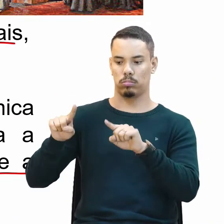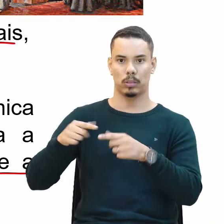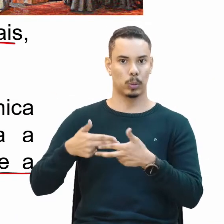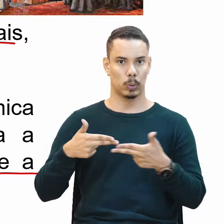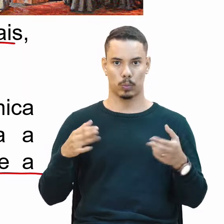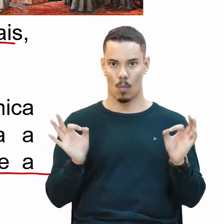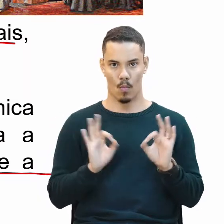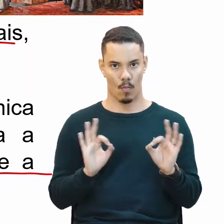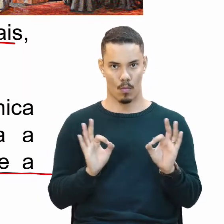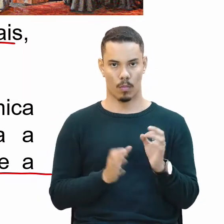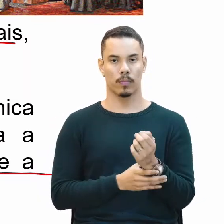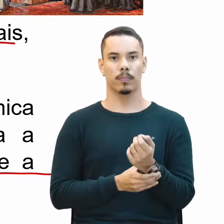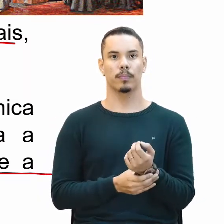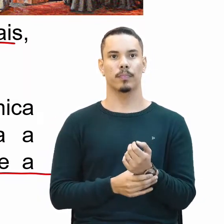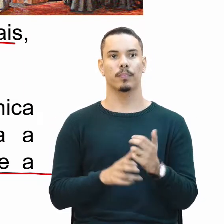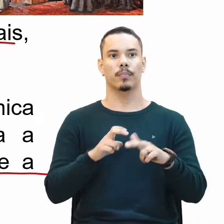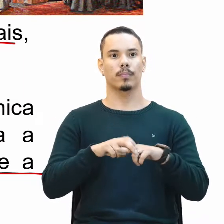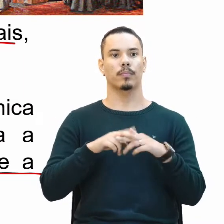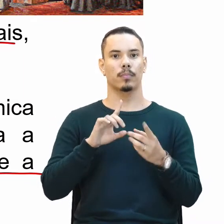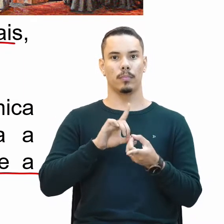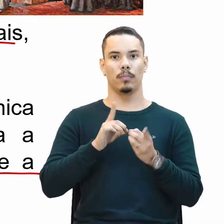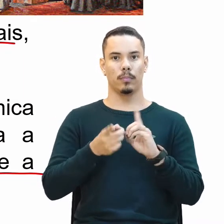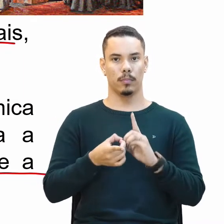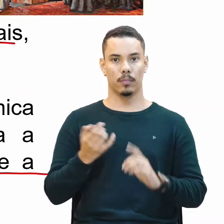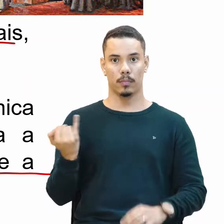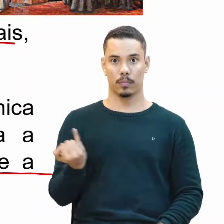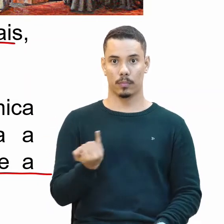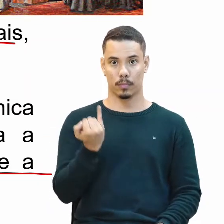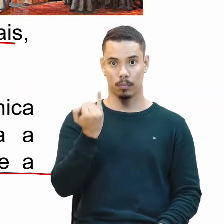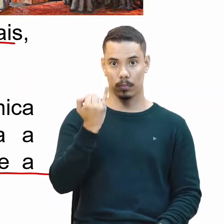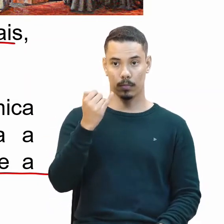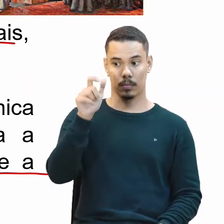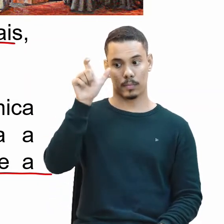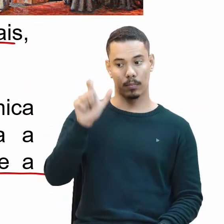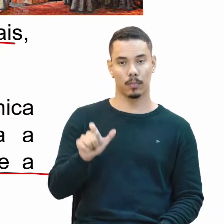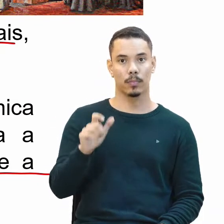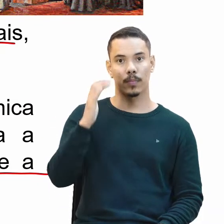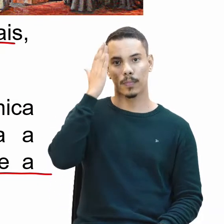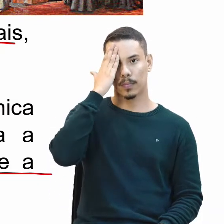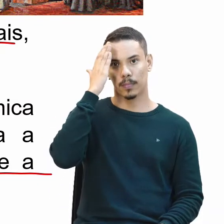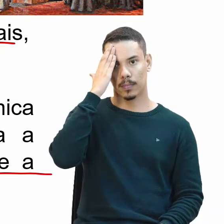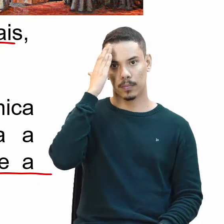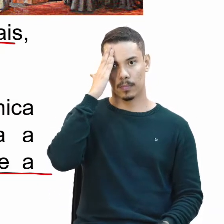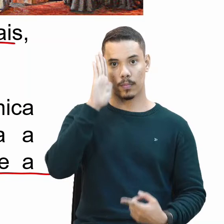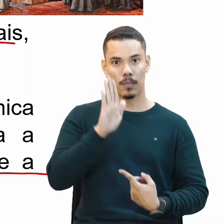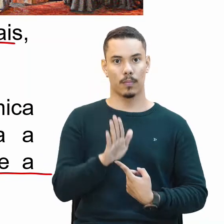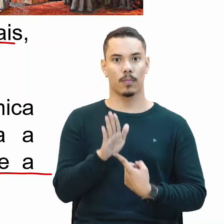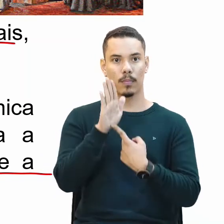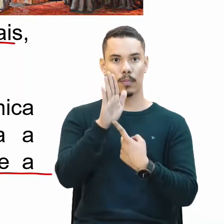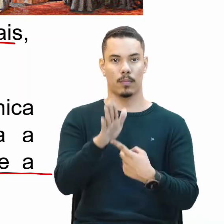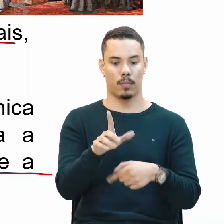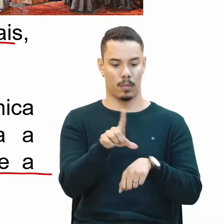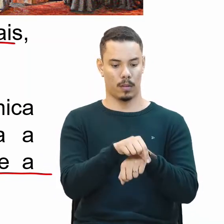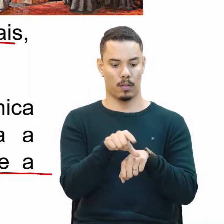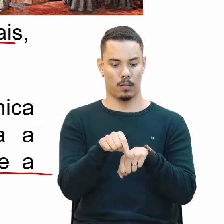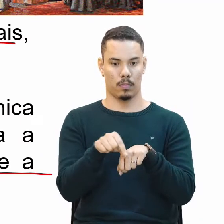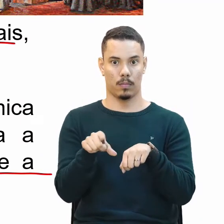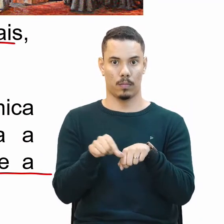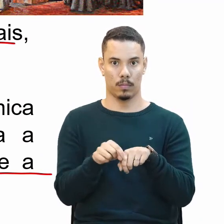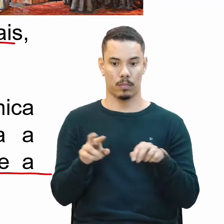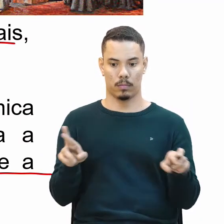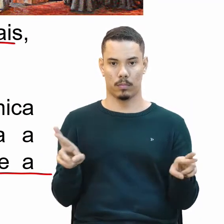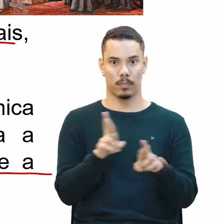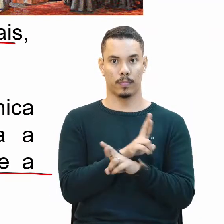Então, a dialética era algo muito importante. A pessoa saber apresentar os seus argumentos